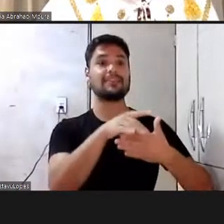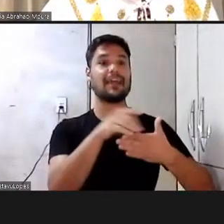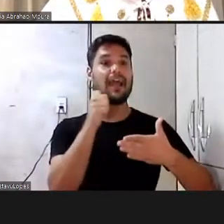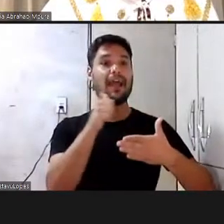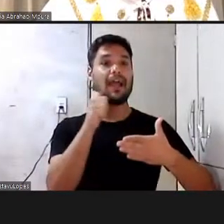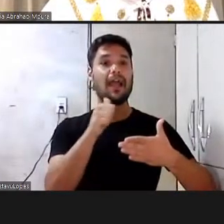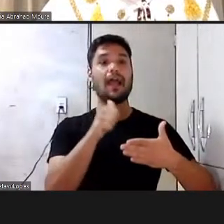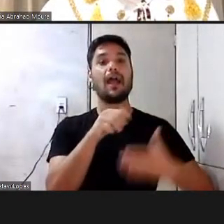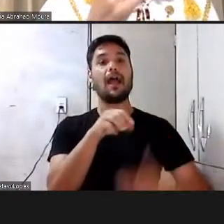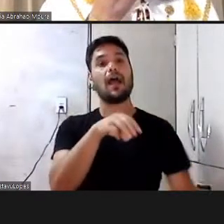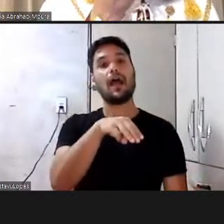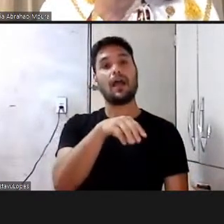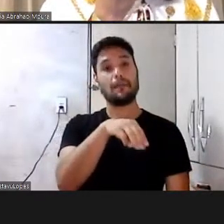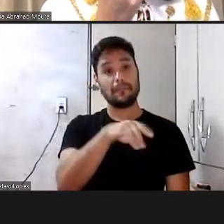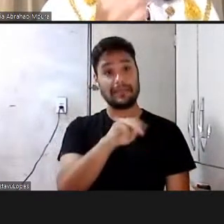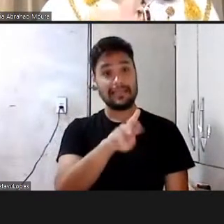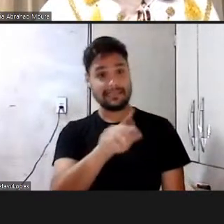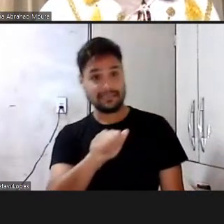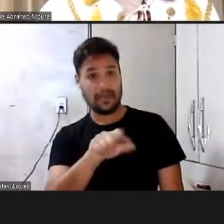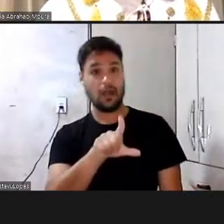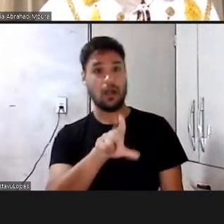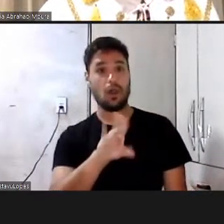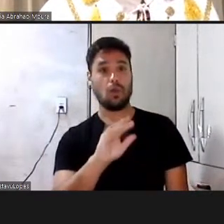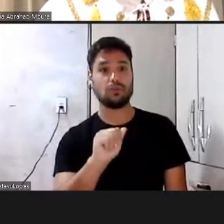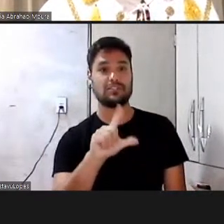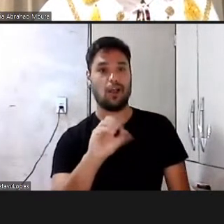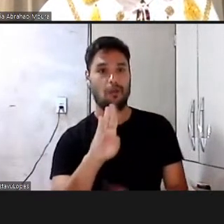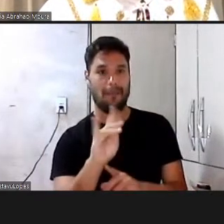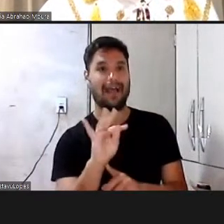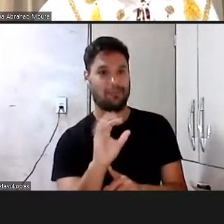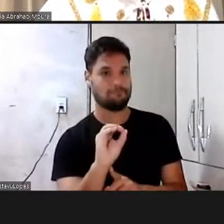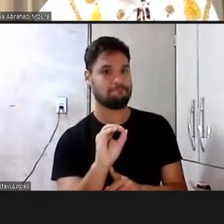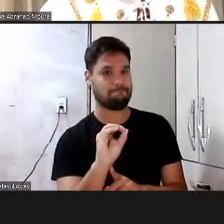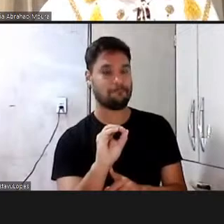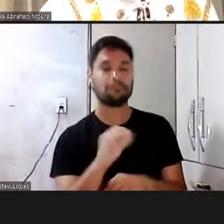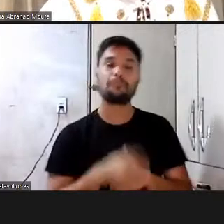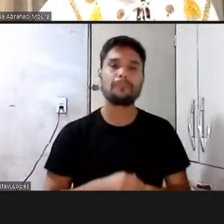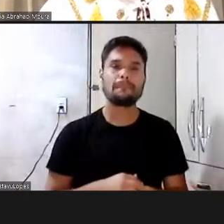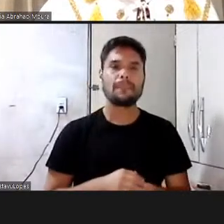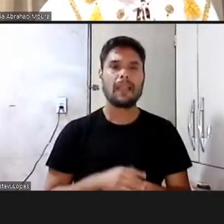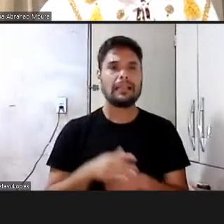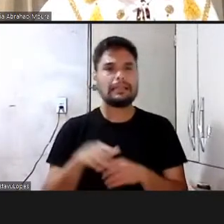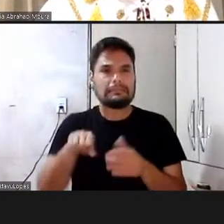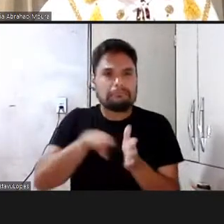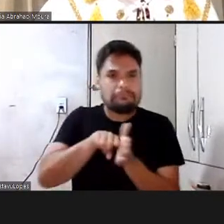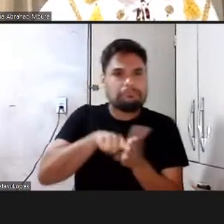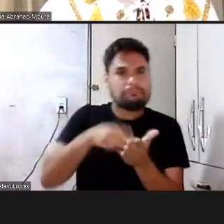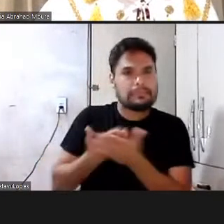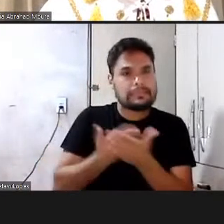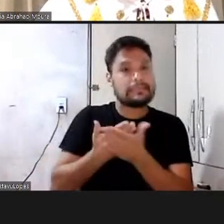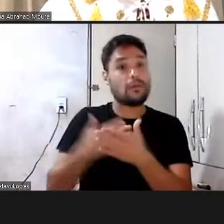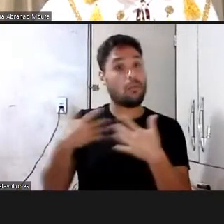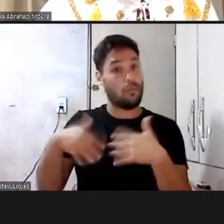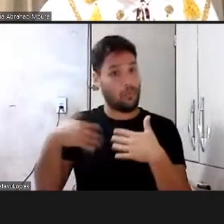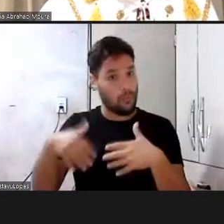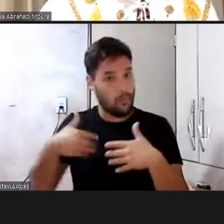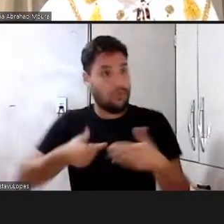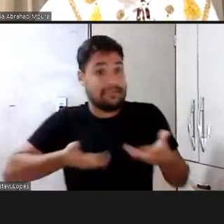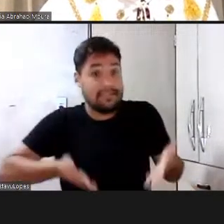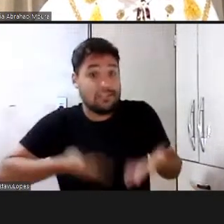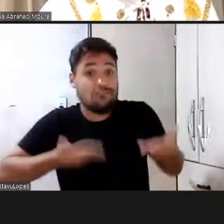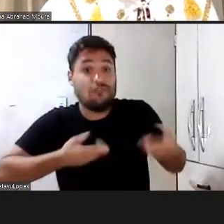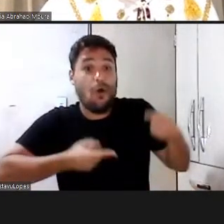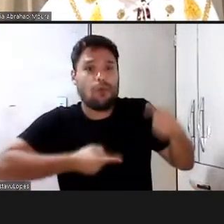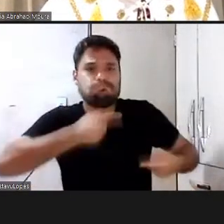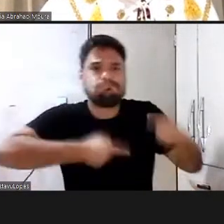Lúcia Lobato. O impacto desse trabalho e a esperada controvérsia provocou importantes debates, como aquele entre